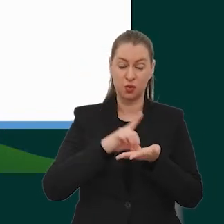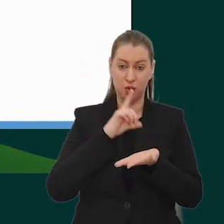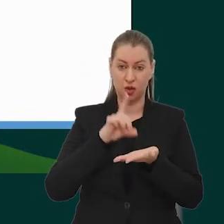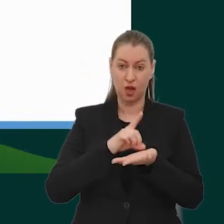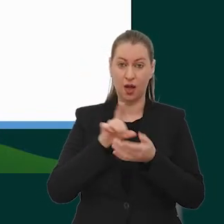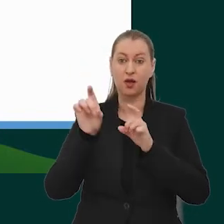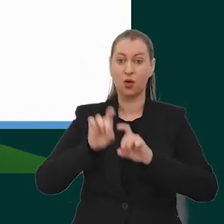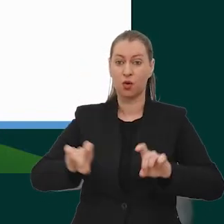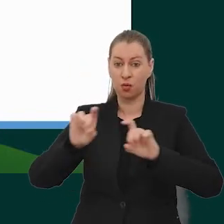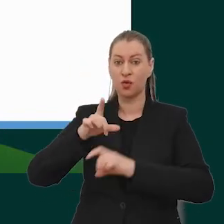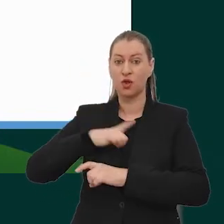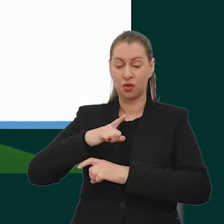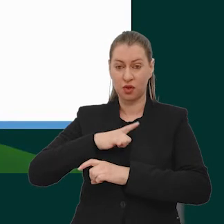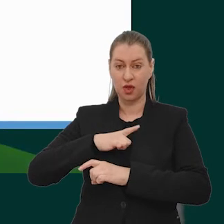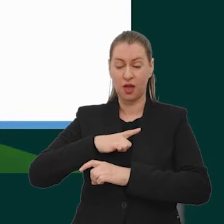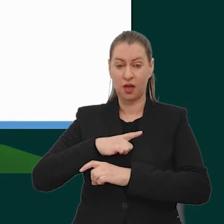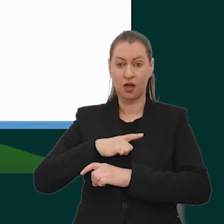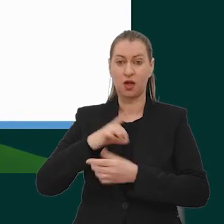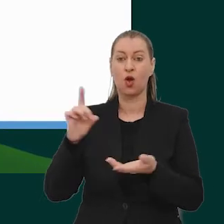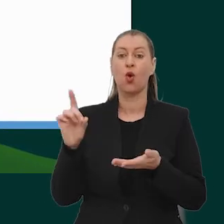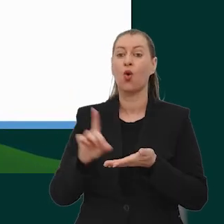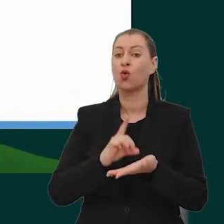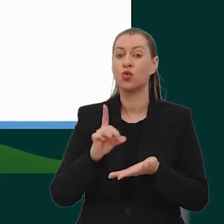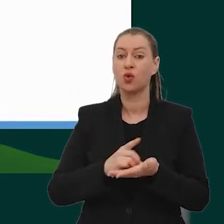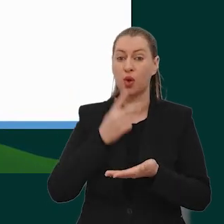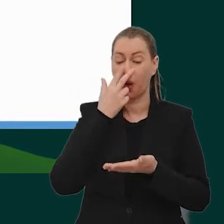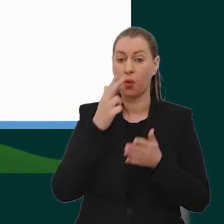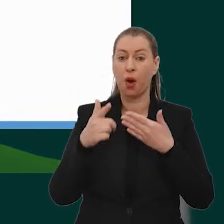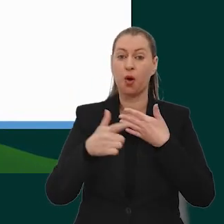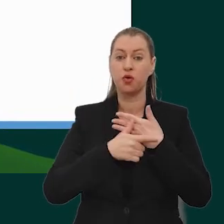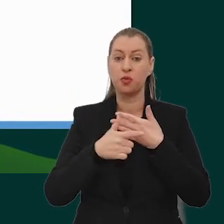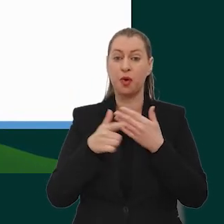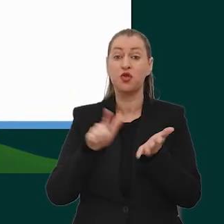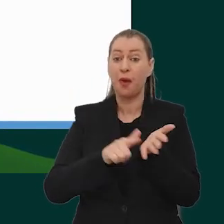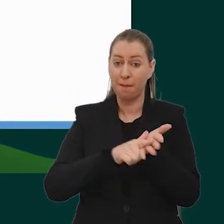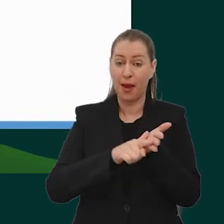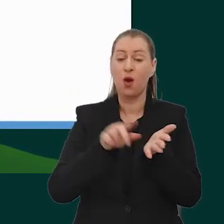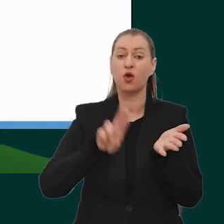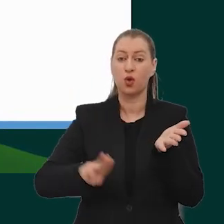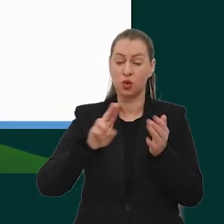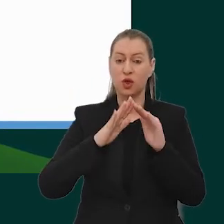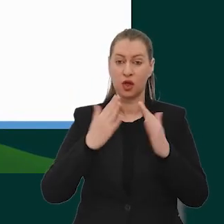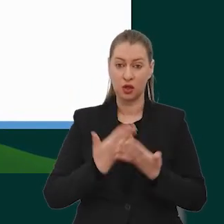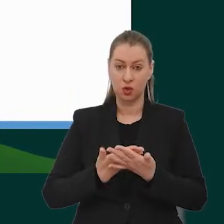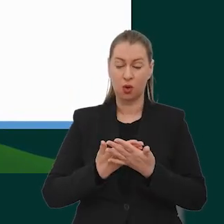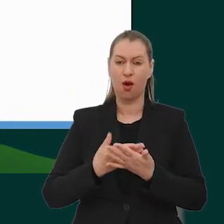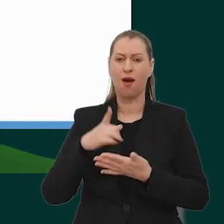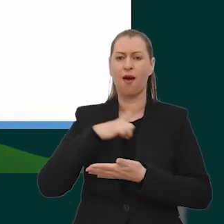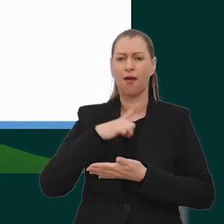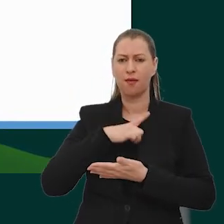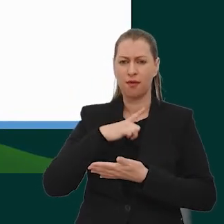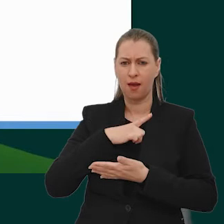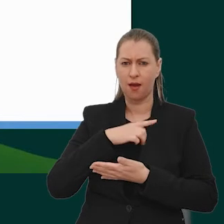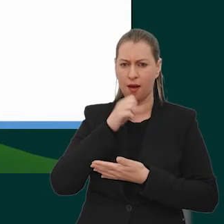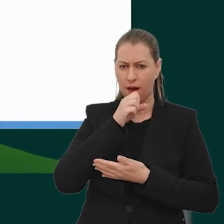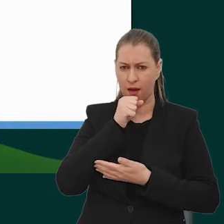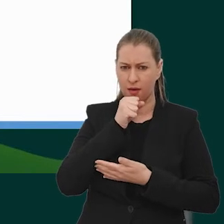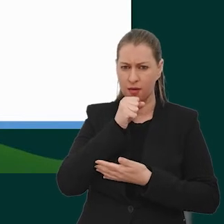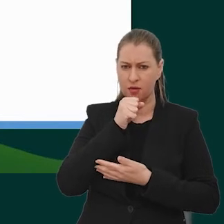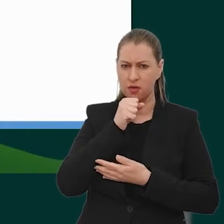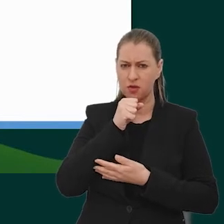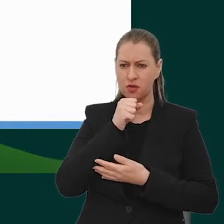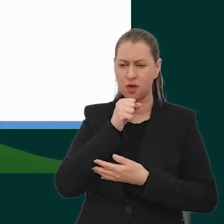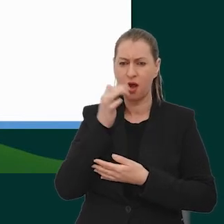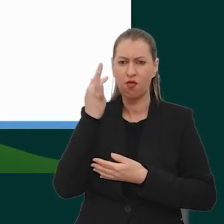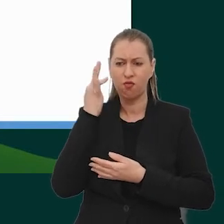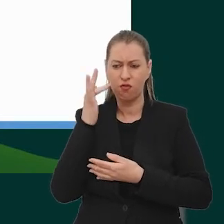é o que o computador tem, um dicionário de como aqueles de papel que a gente utiliza na escola. O computador tem lá que laranja significa